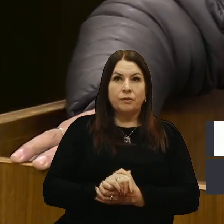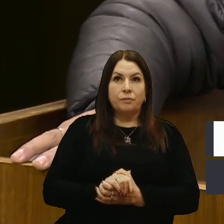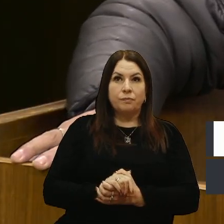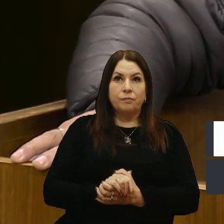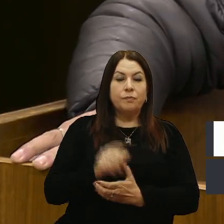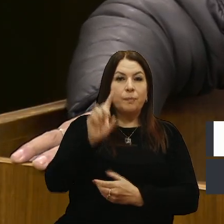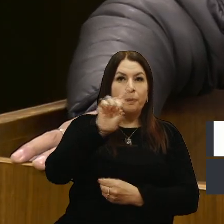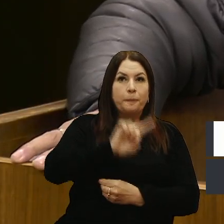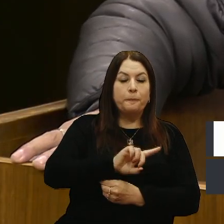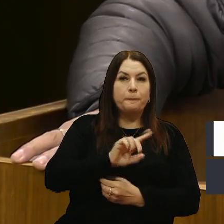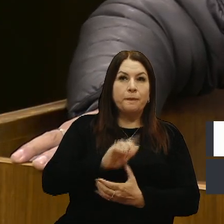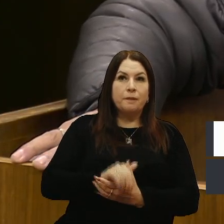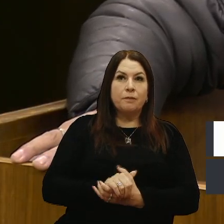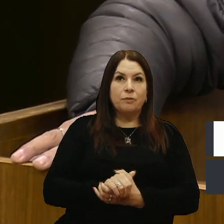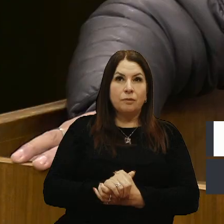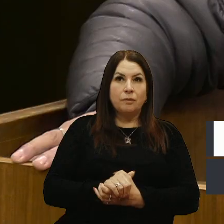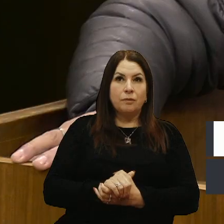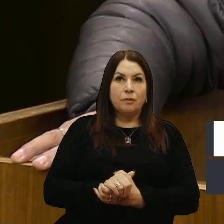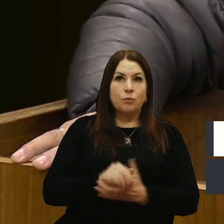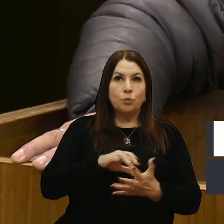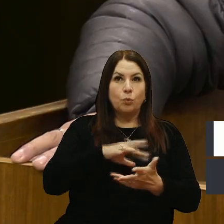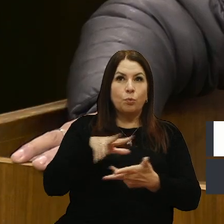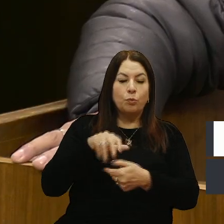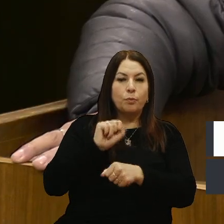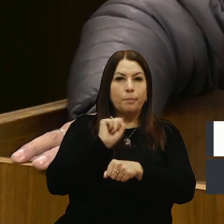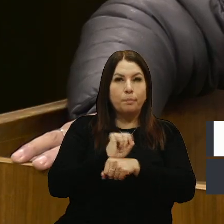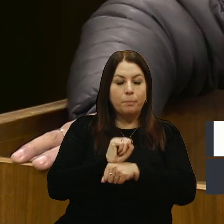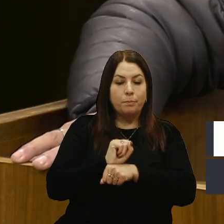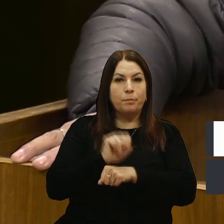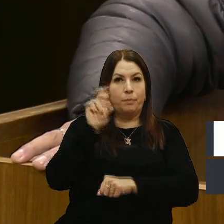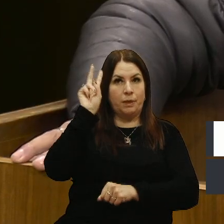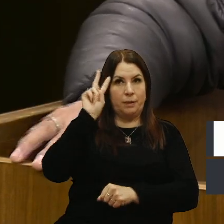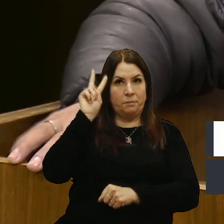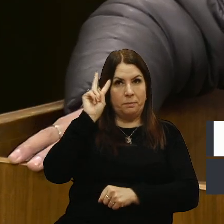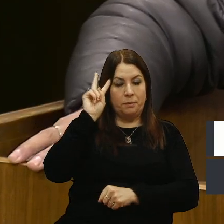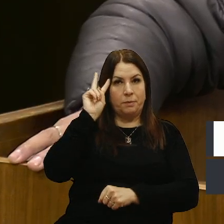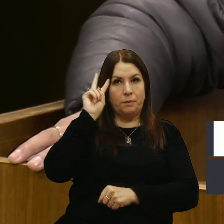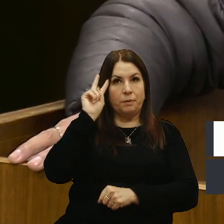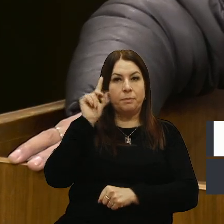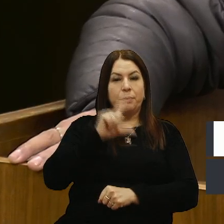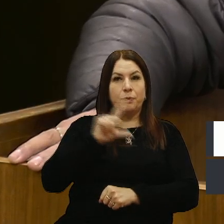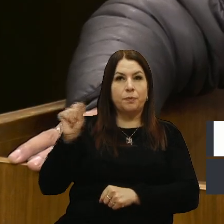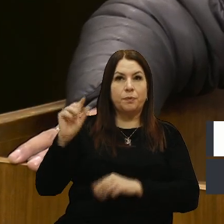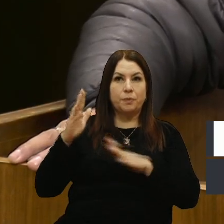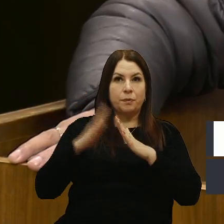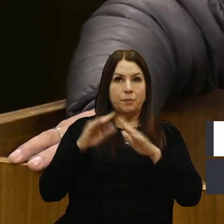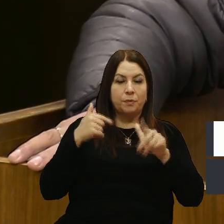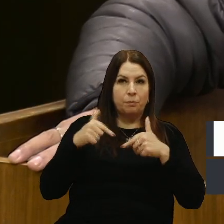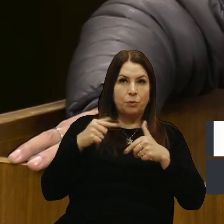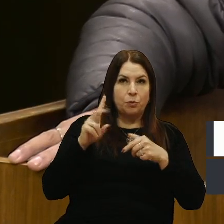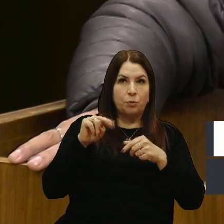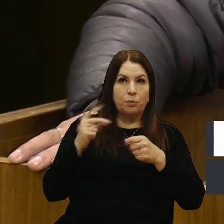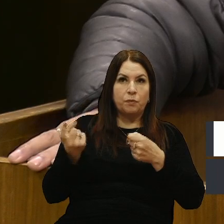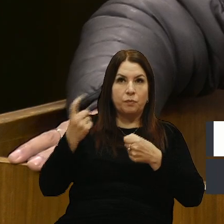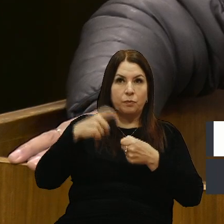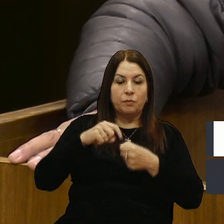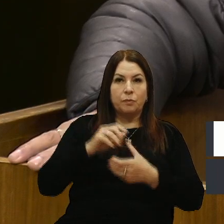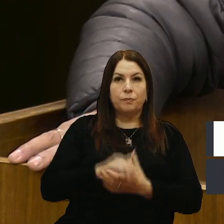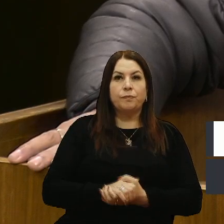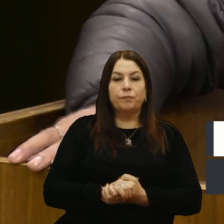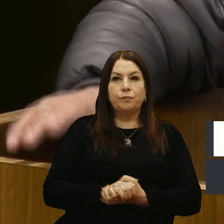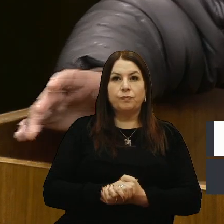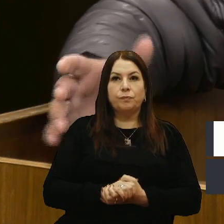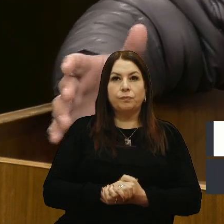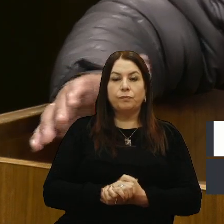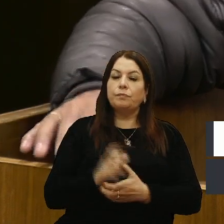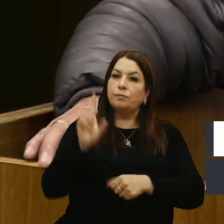dia que o mundo para lembrar aqueles que saíram de casa para trabalhar e nunca mais voltaram.